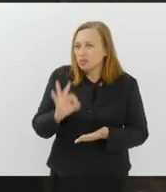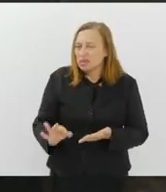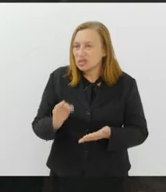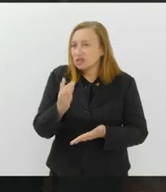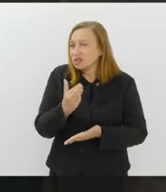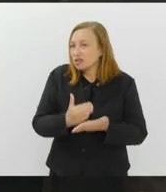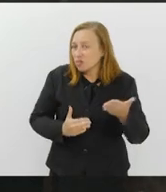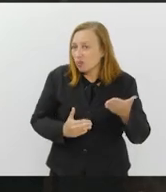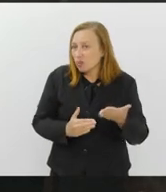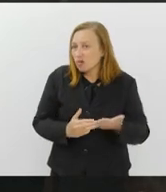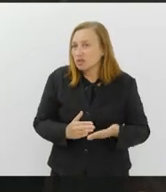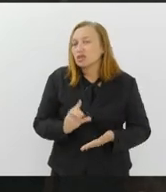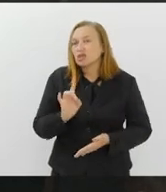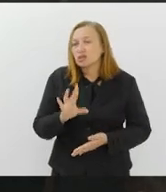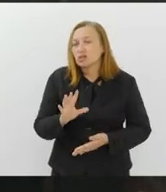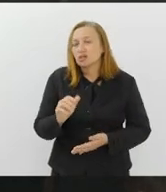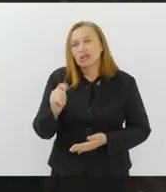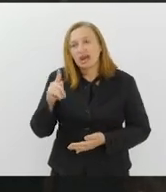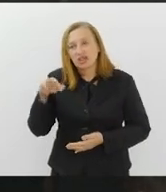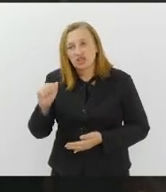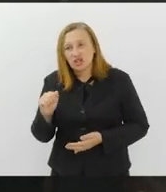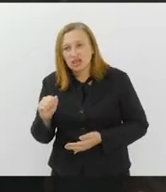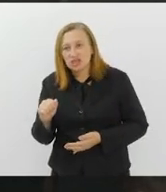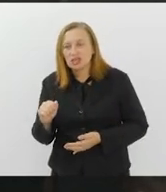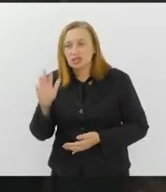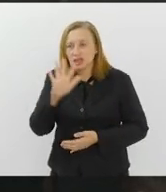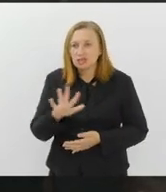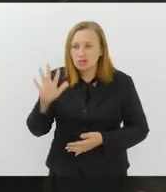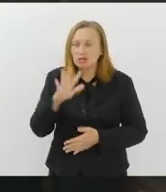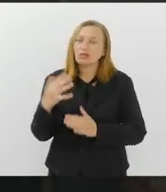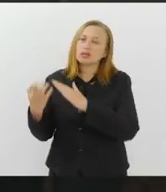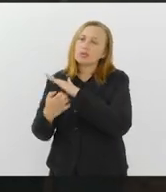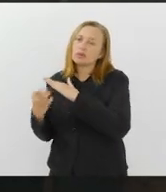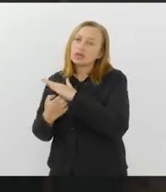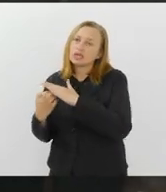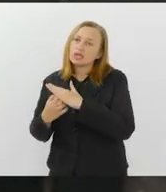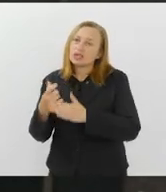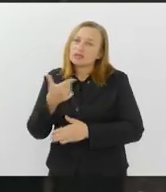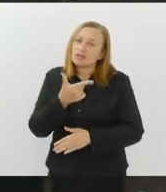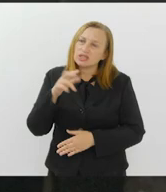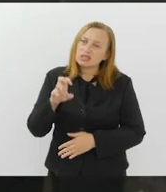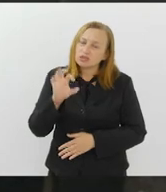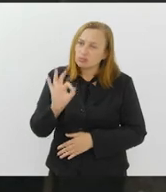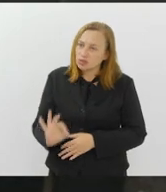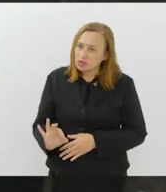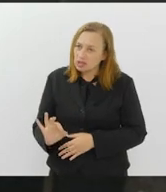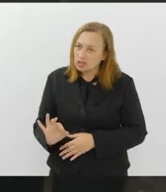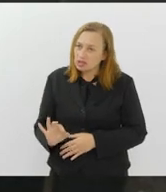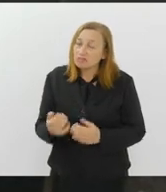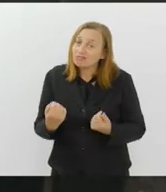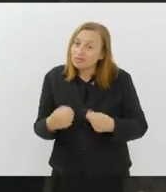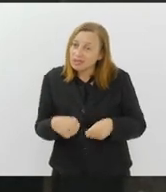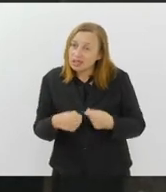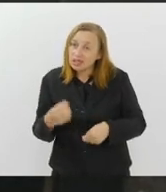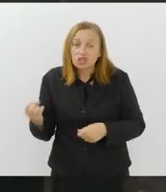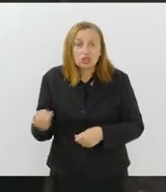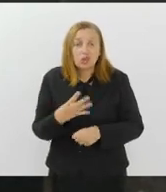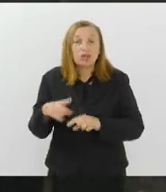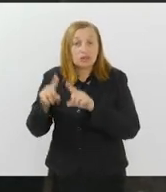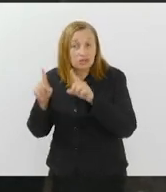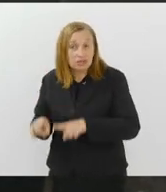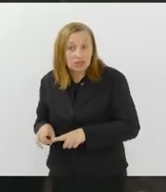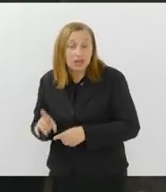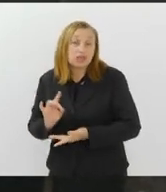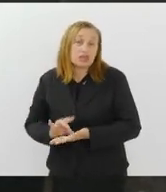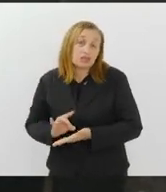Nós temos, só na Agência Nacional de Saúde Suplementar, 25% de necessidade de novos servidores, que, na verdade,